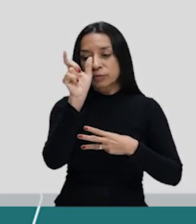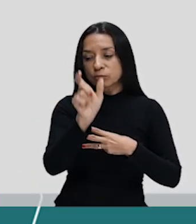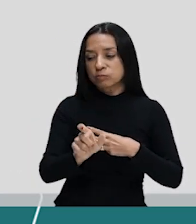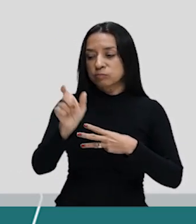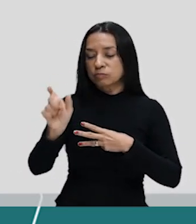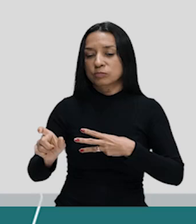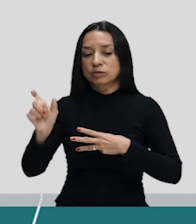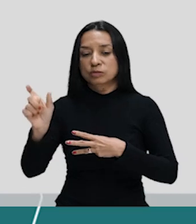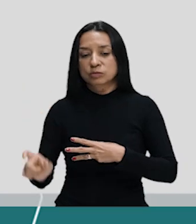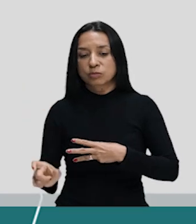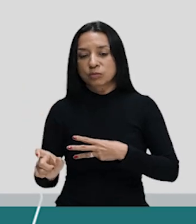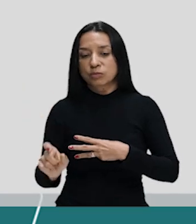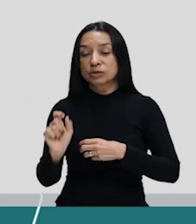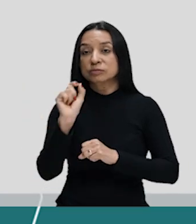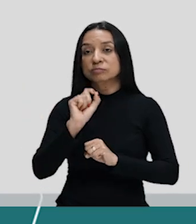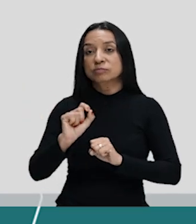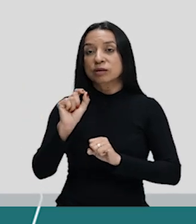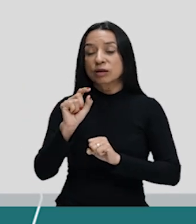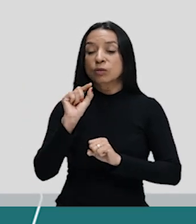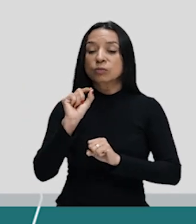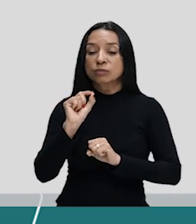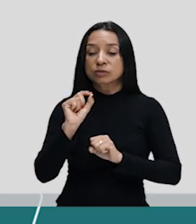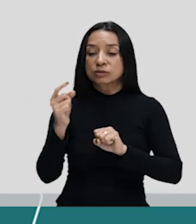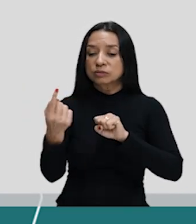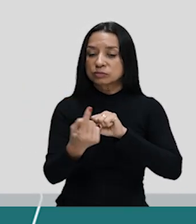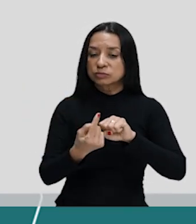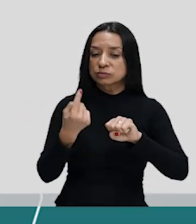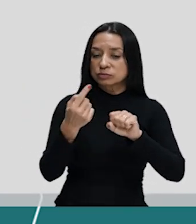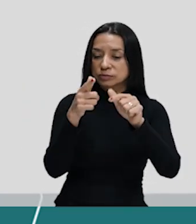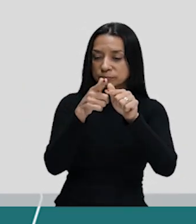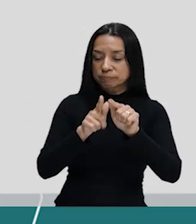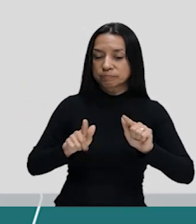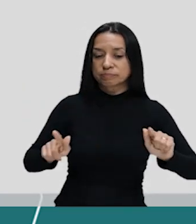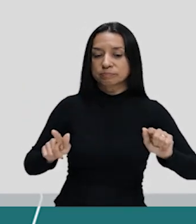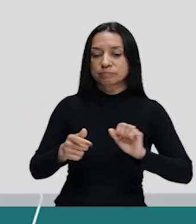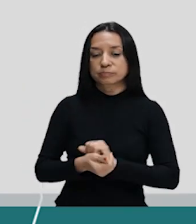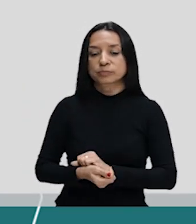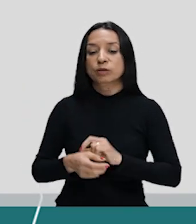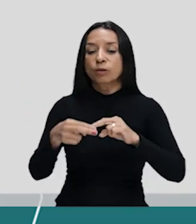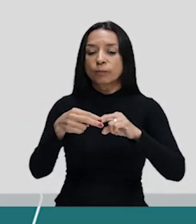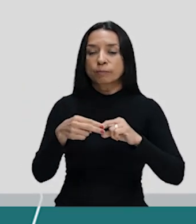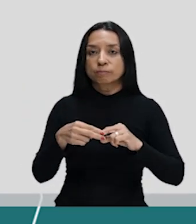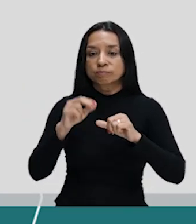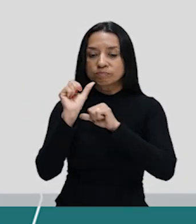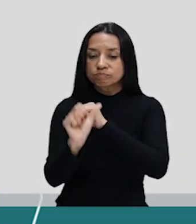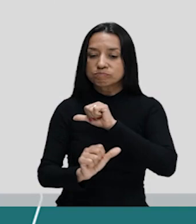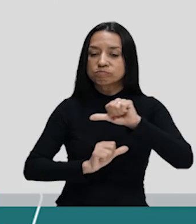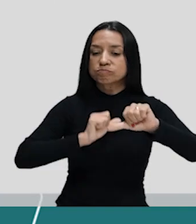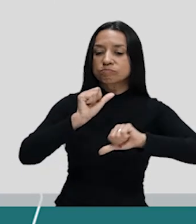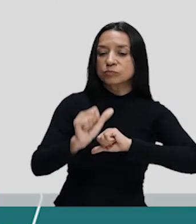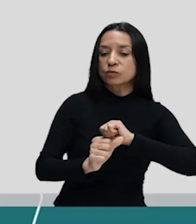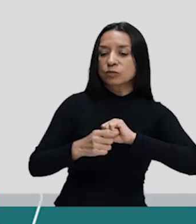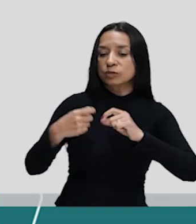das 3 pessoas é o sujeito gramatical. Por essa razão, torna-se